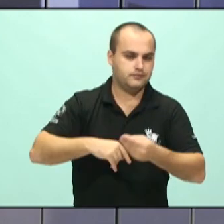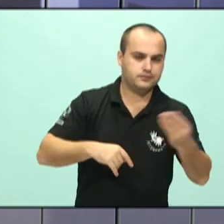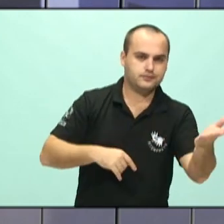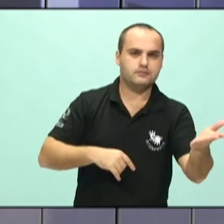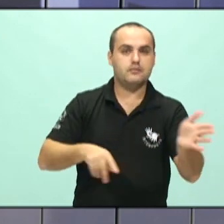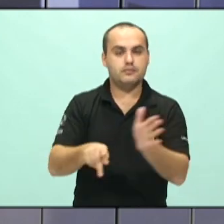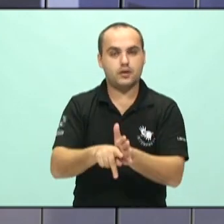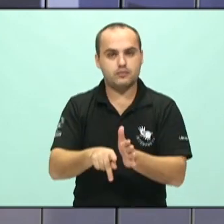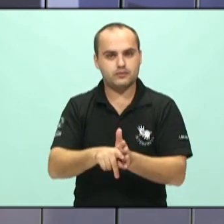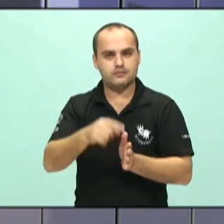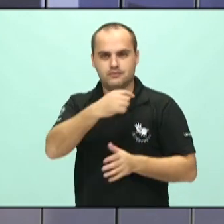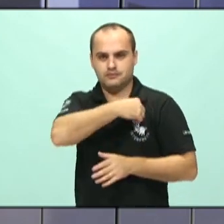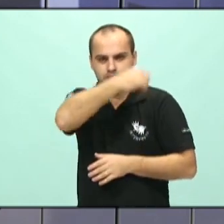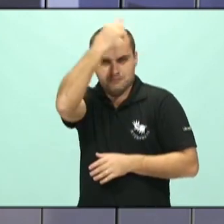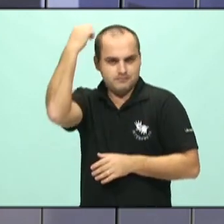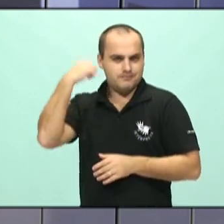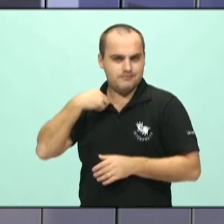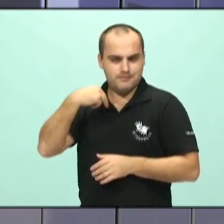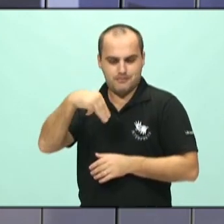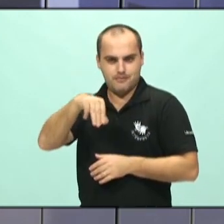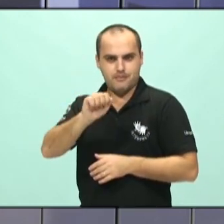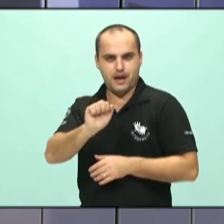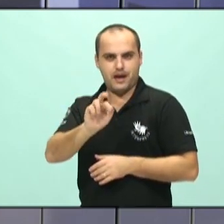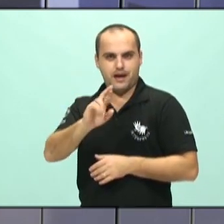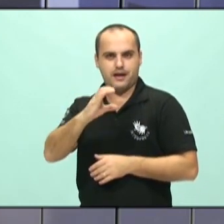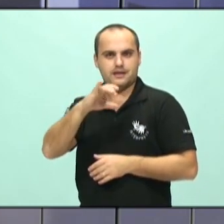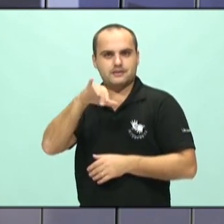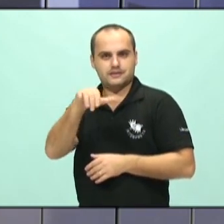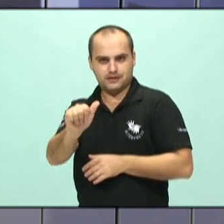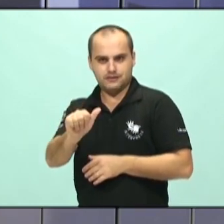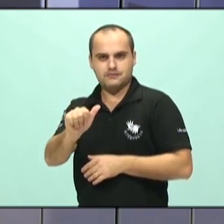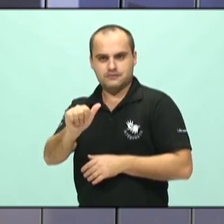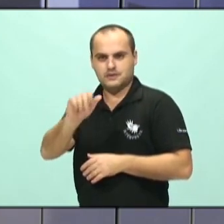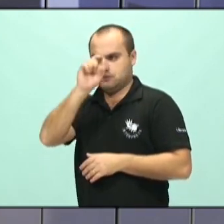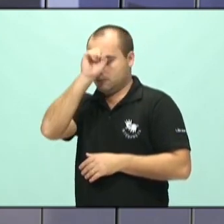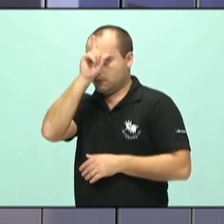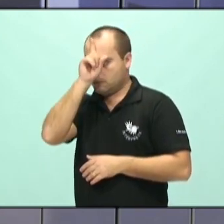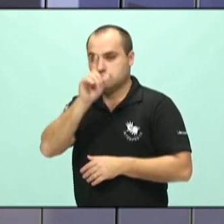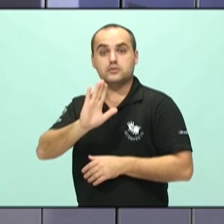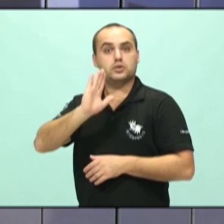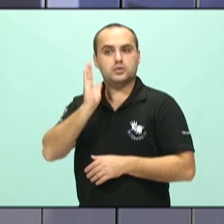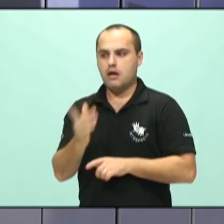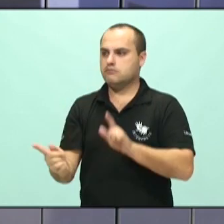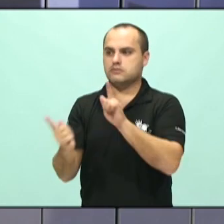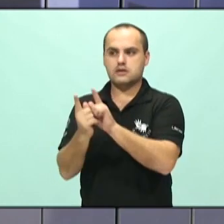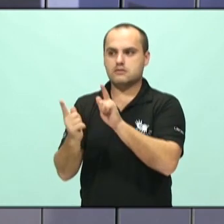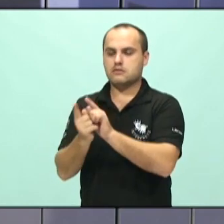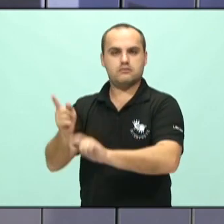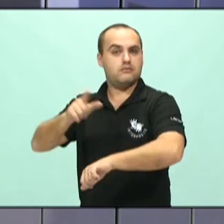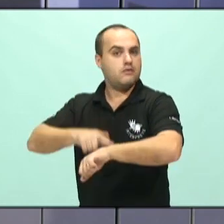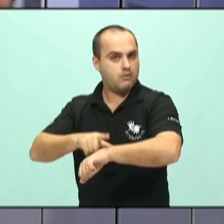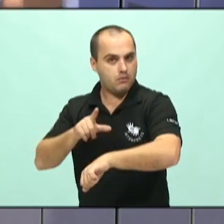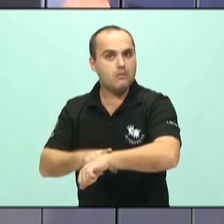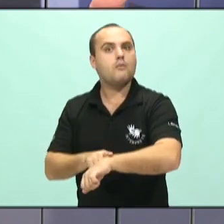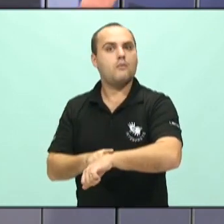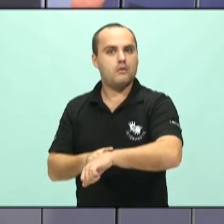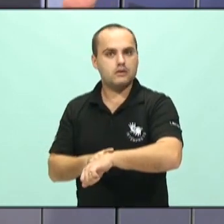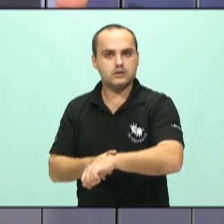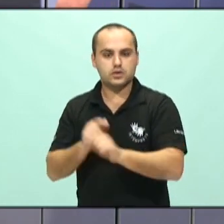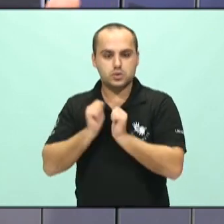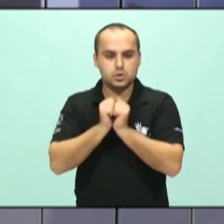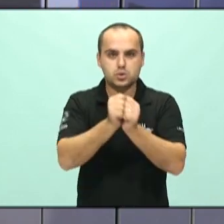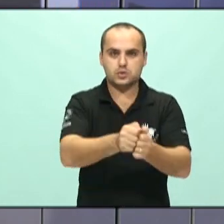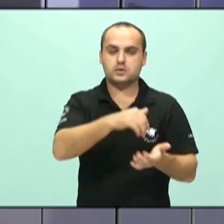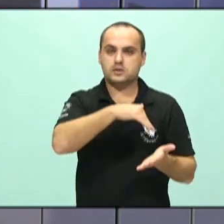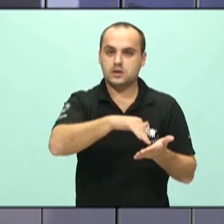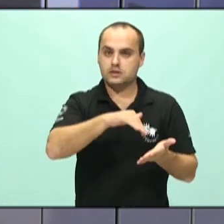irmã Mércia do hospital, uma gentileza de pessoa, né, uma queridona, prontamente nos atendeu, né, e junto com a secretária